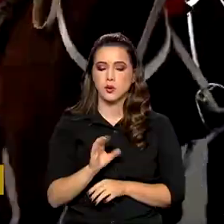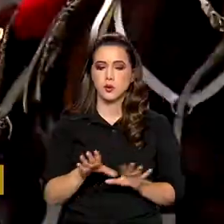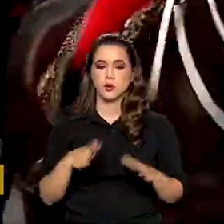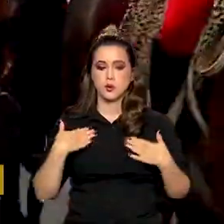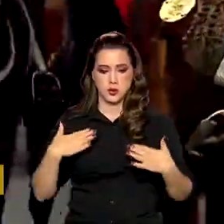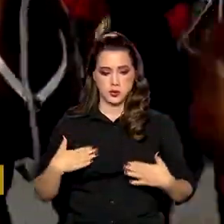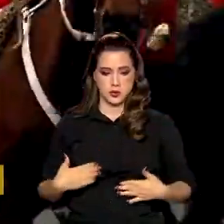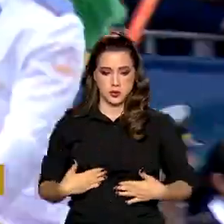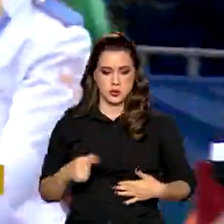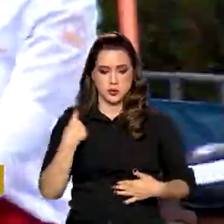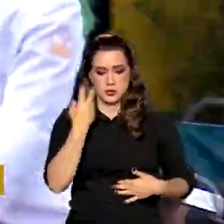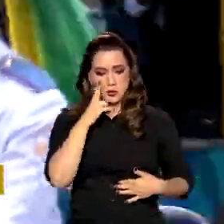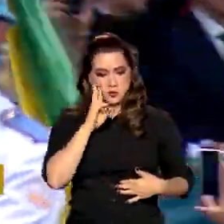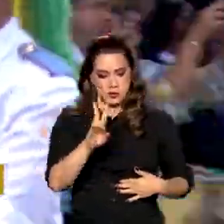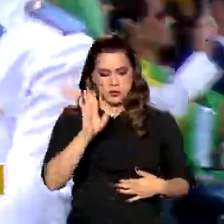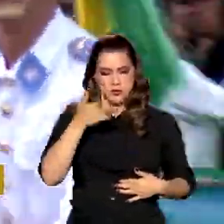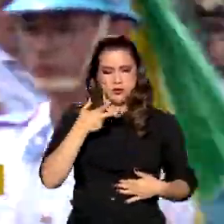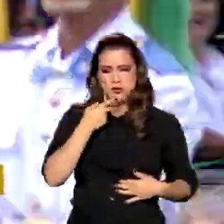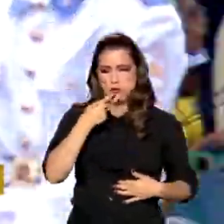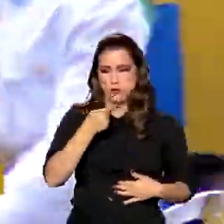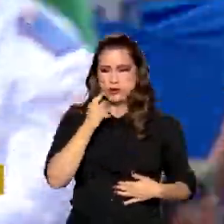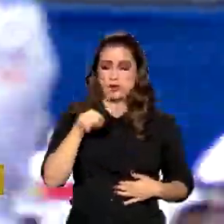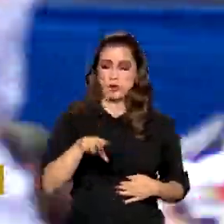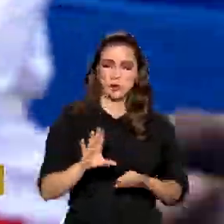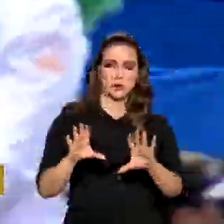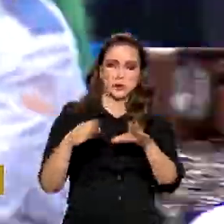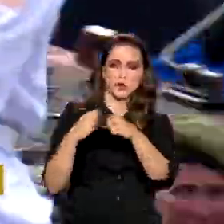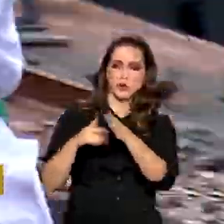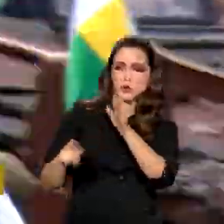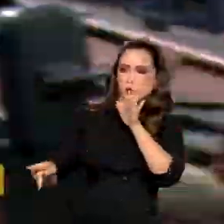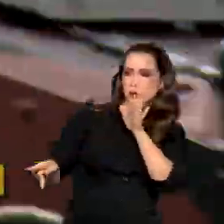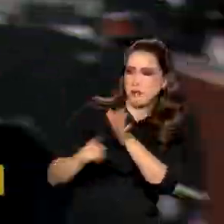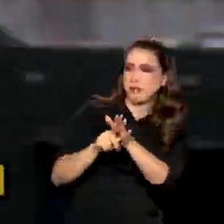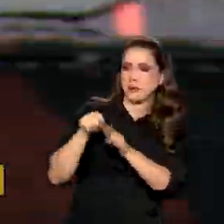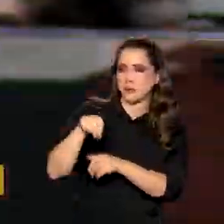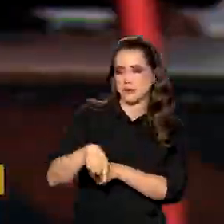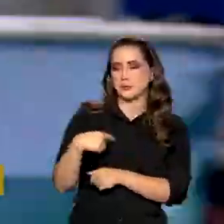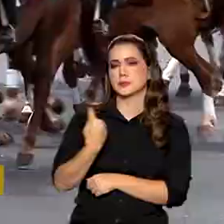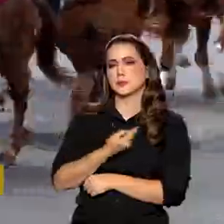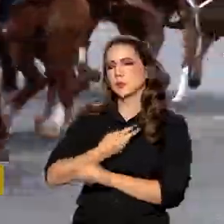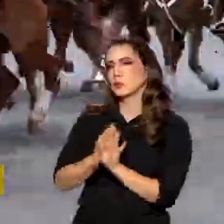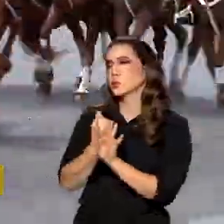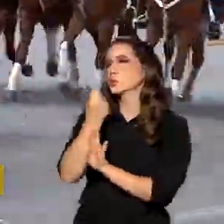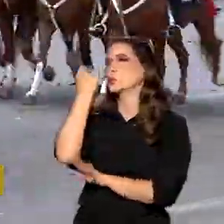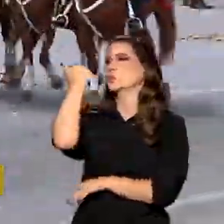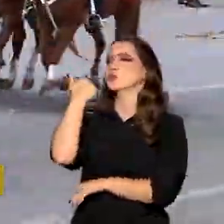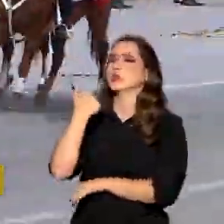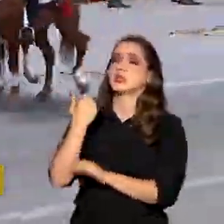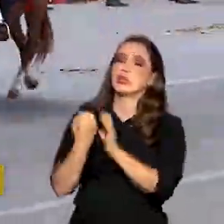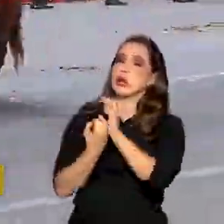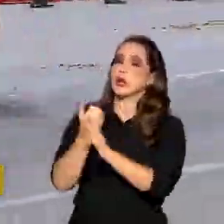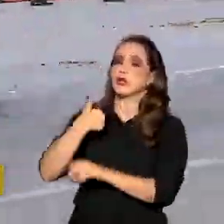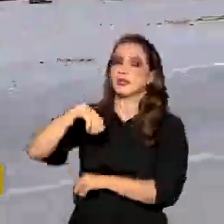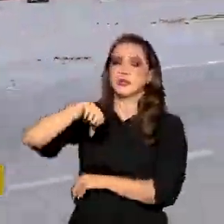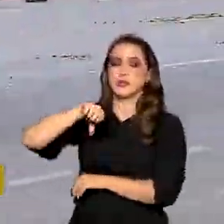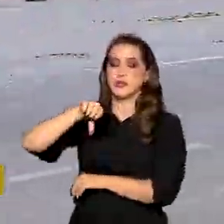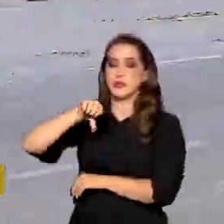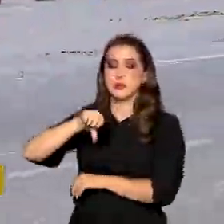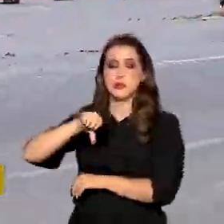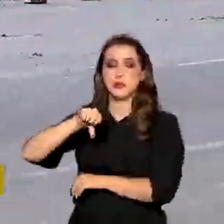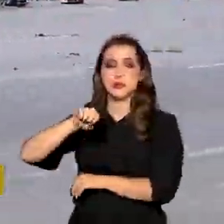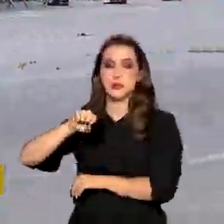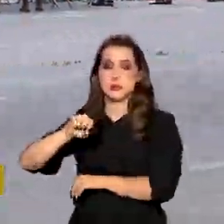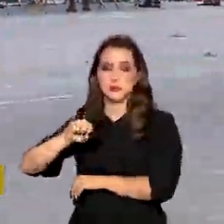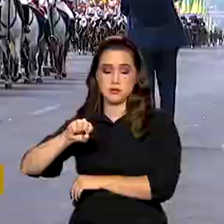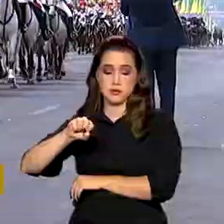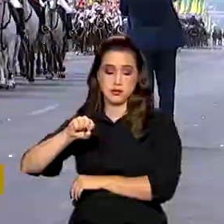Já foi dito aqui também, é um regimento histórico, né? Criado também lá em 1808. Na